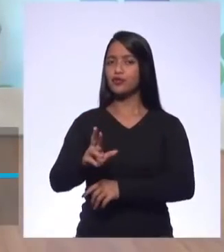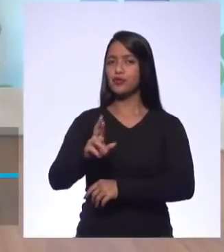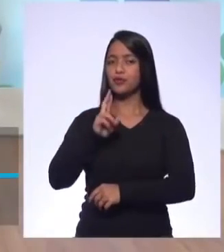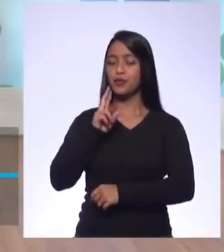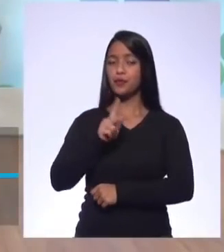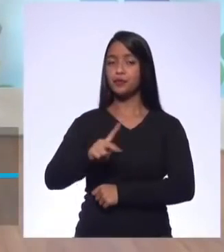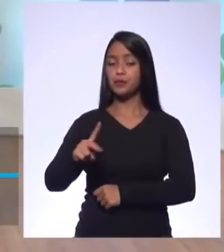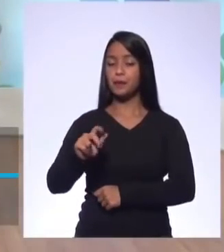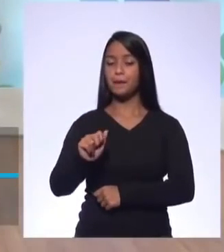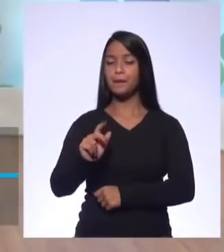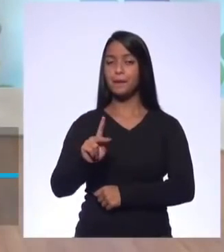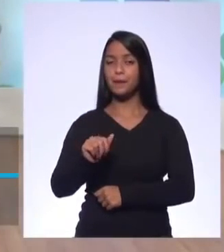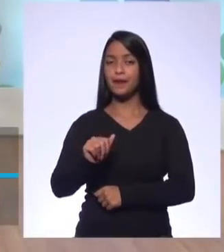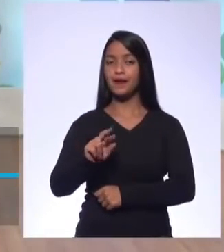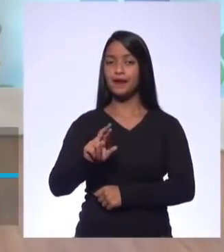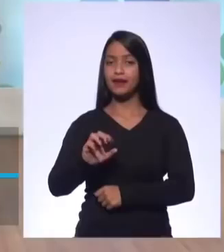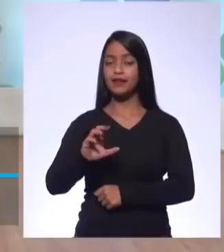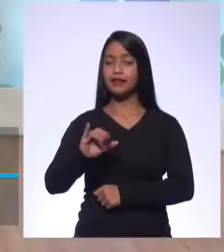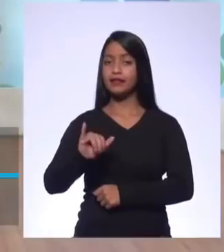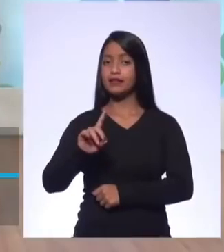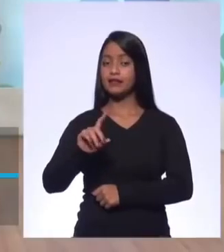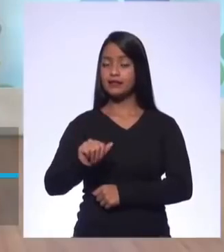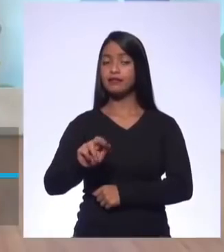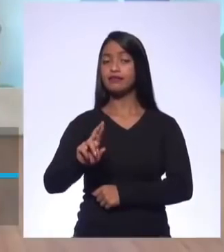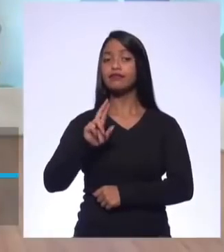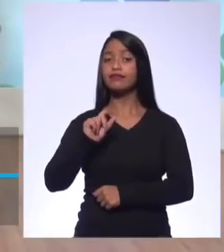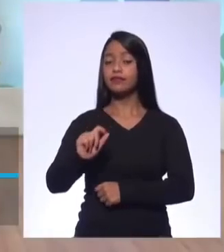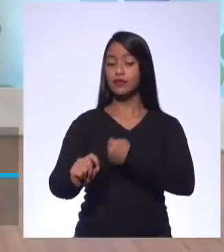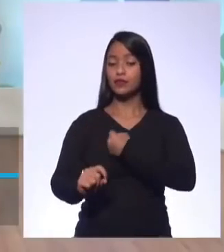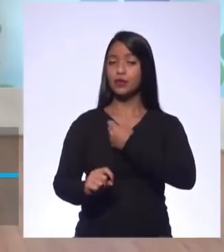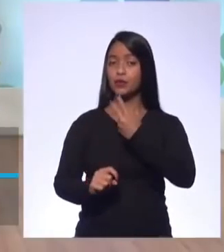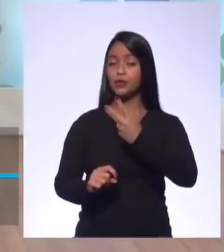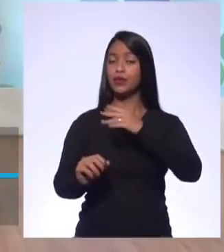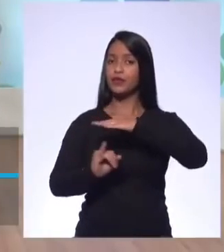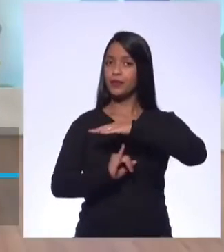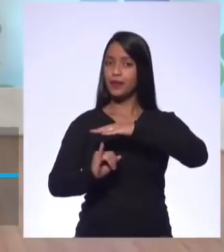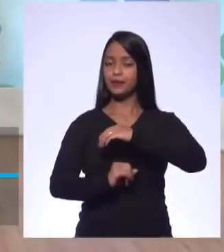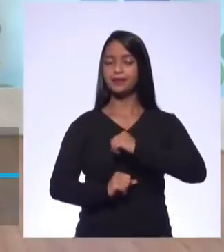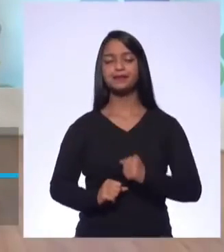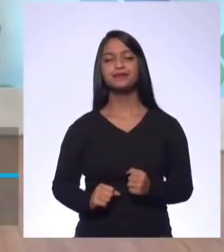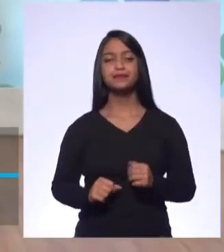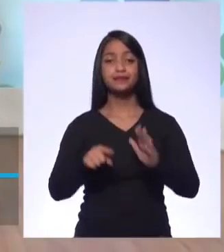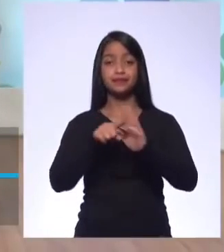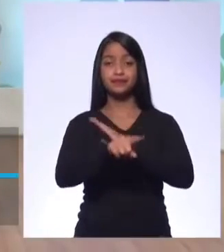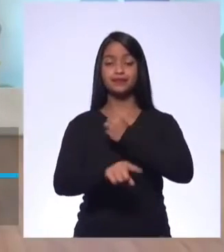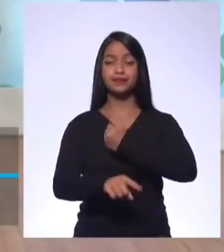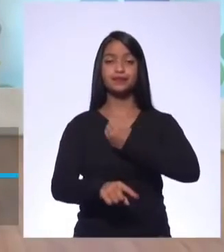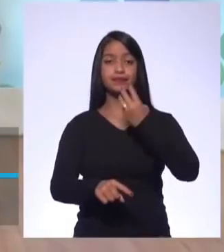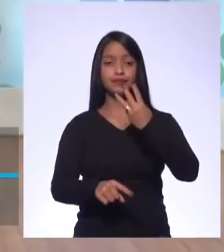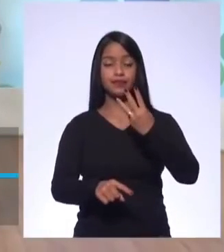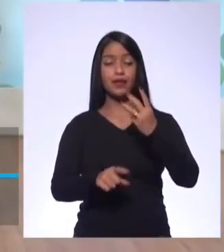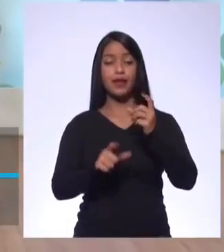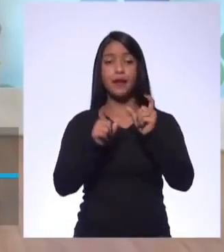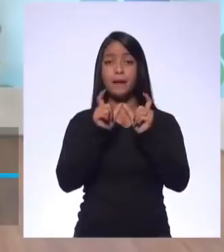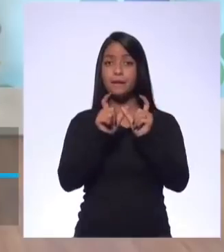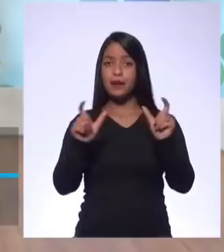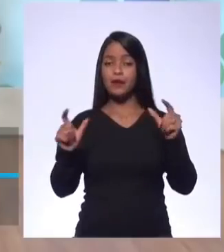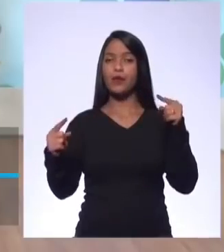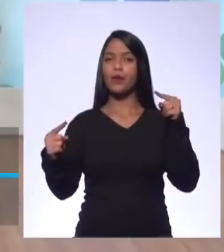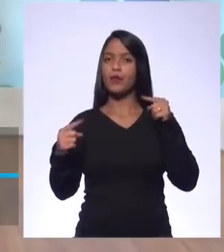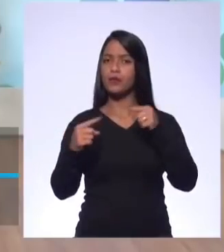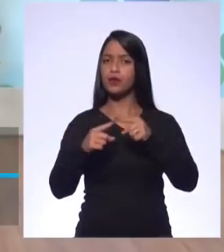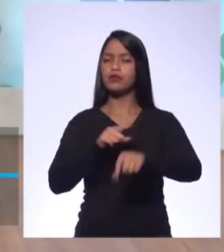Professora Aparecida colocou. E Ana Paula, e aí várias agora. 3. Uso de palavras adequadas para o